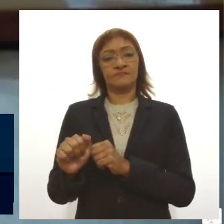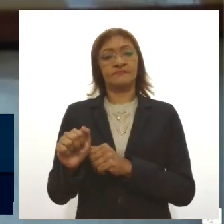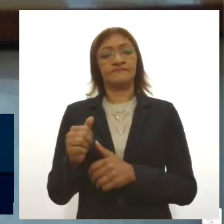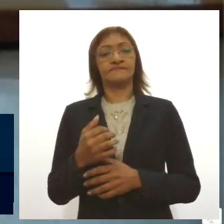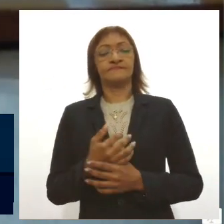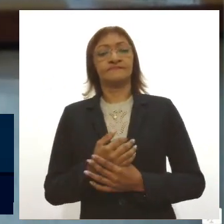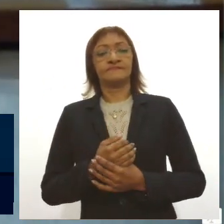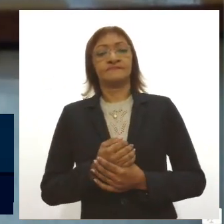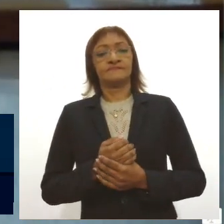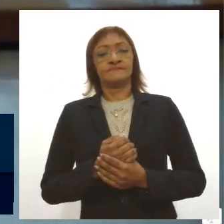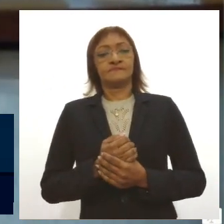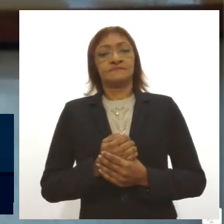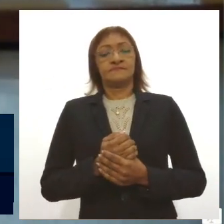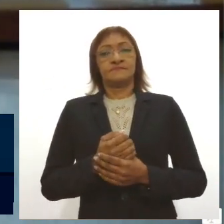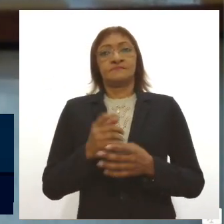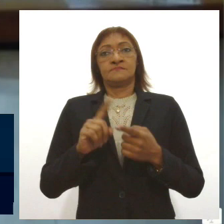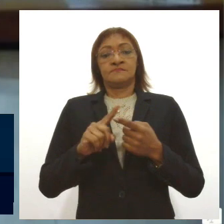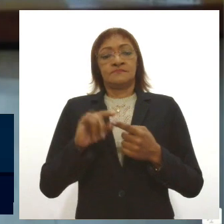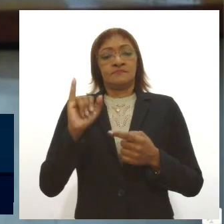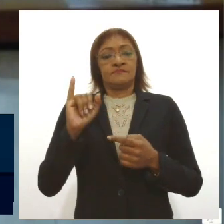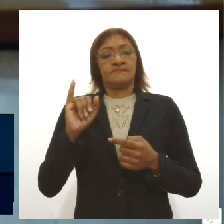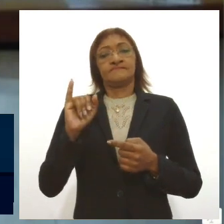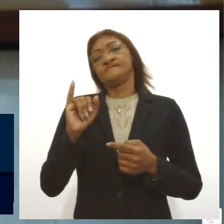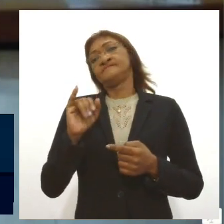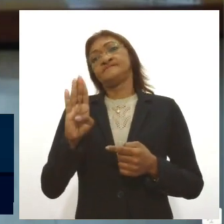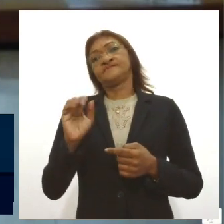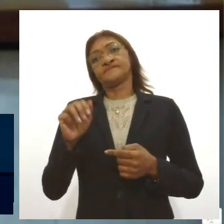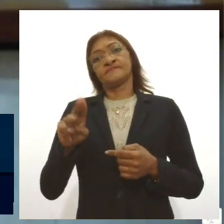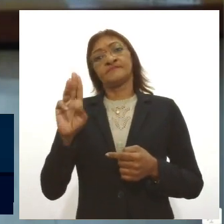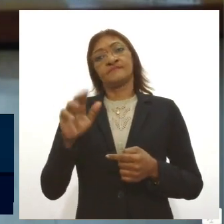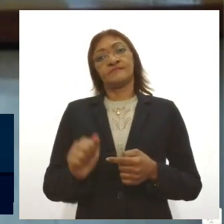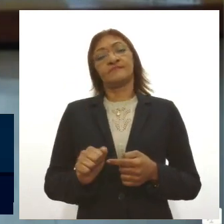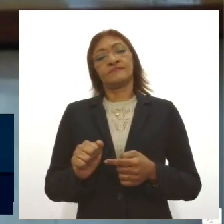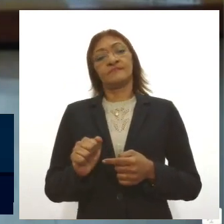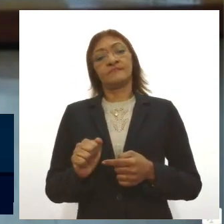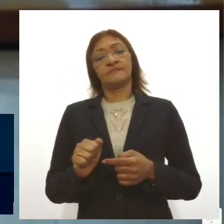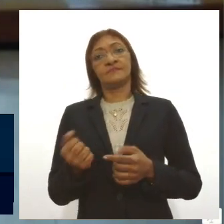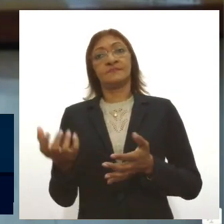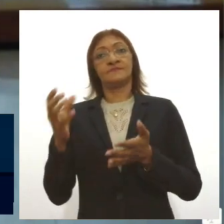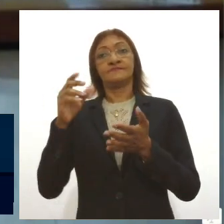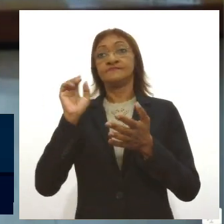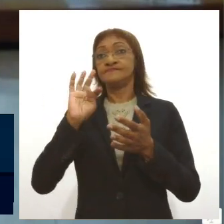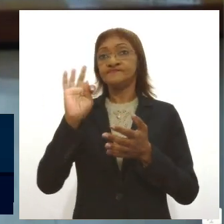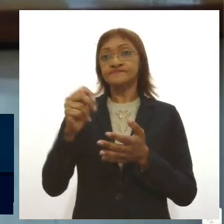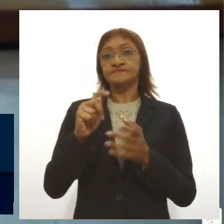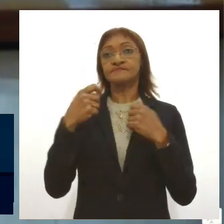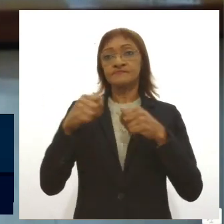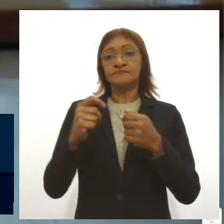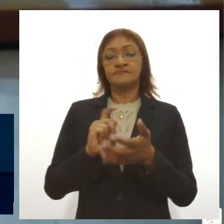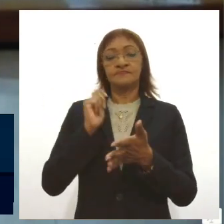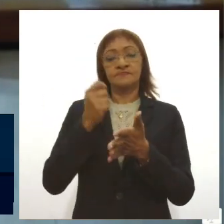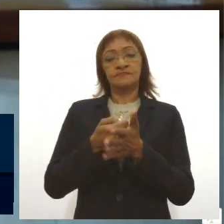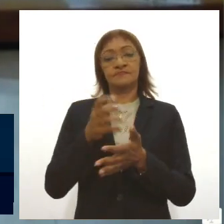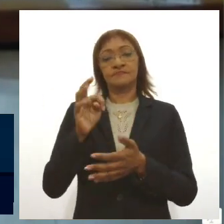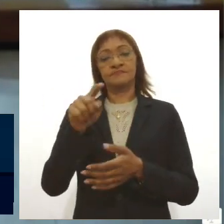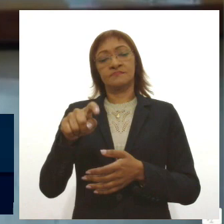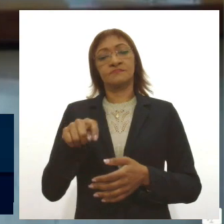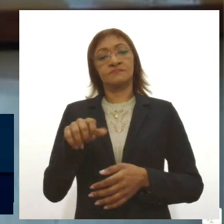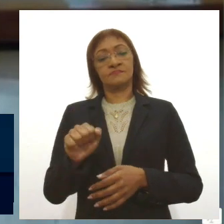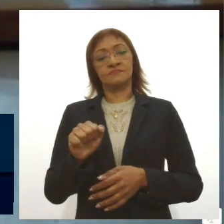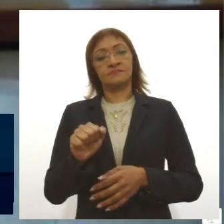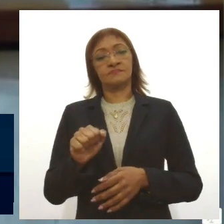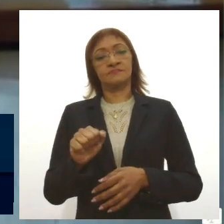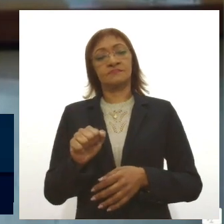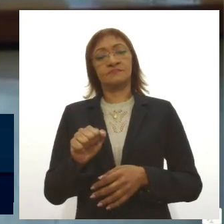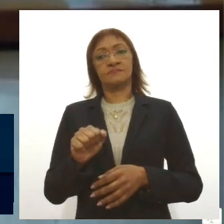envolvendo o IBAMA, e implantar a cobrança dessa taxa. E é mais um recurso que